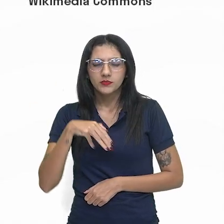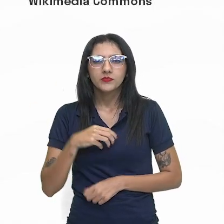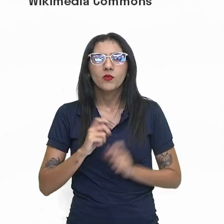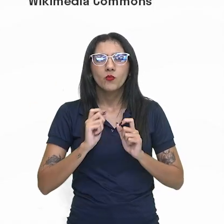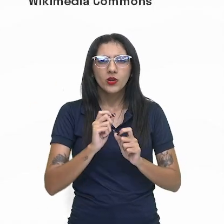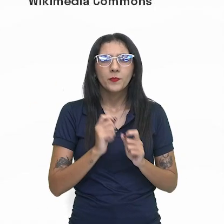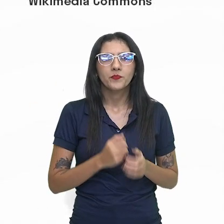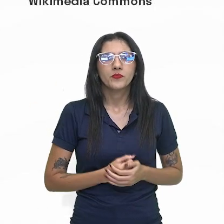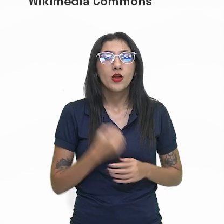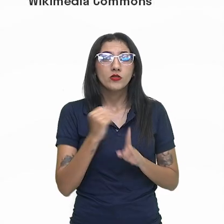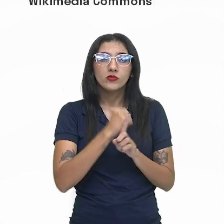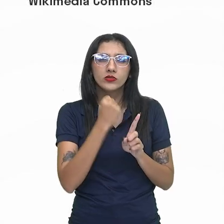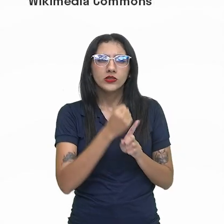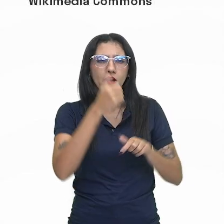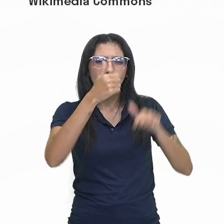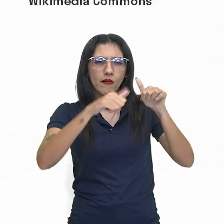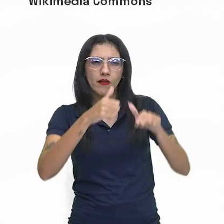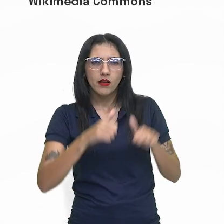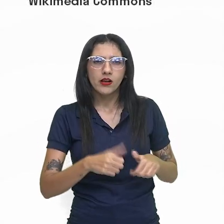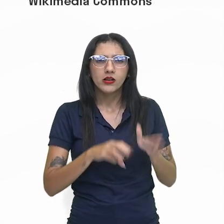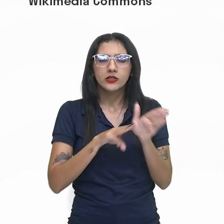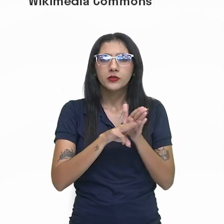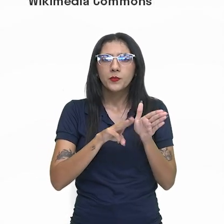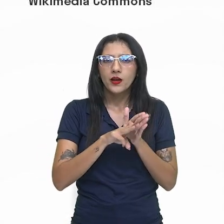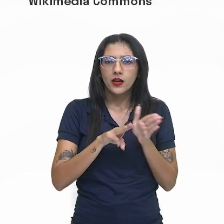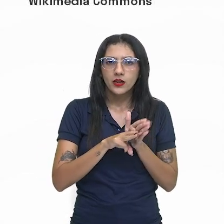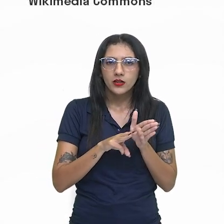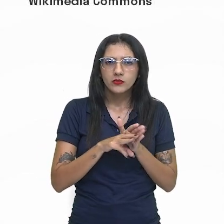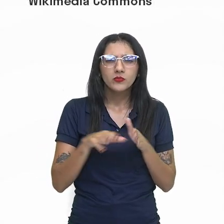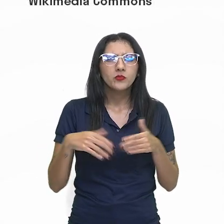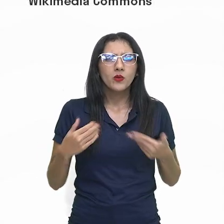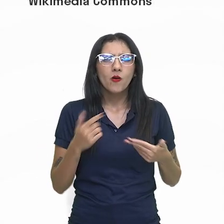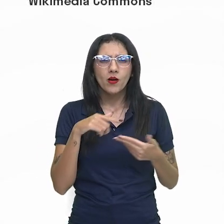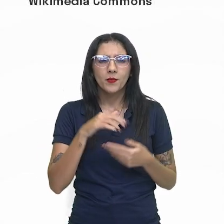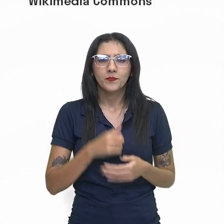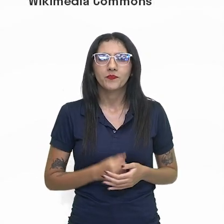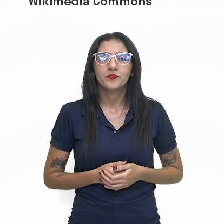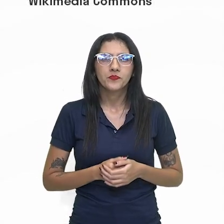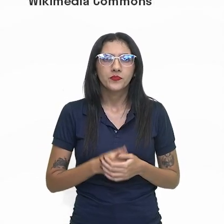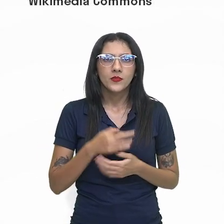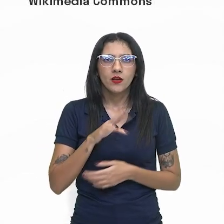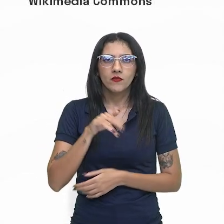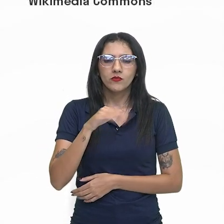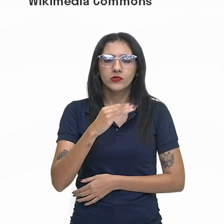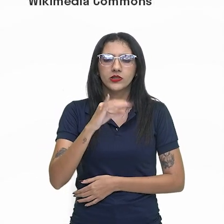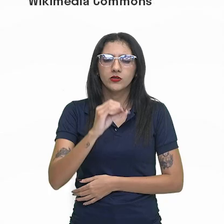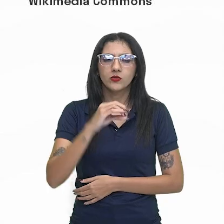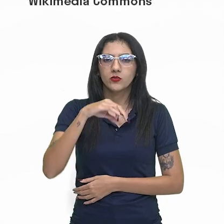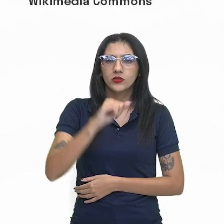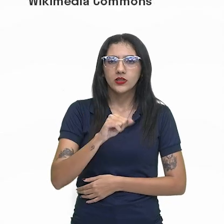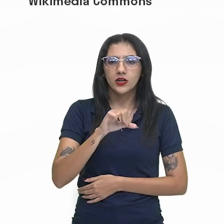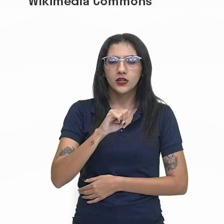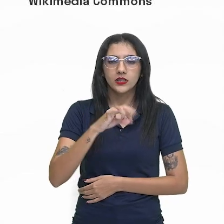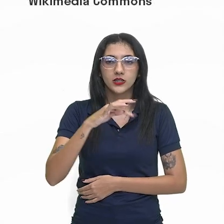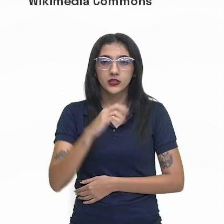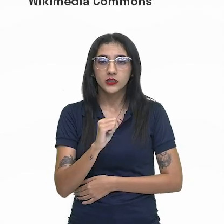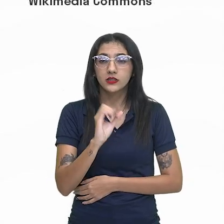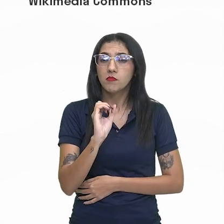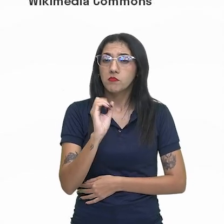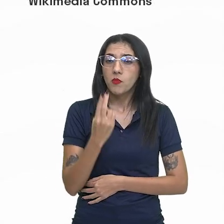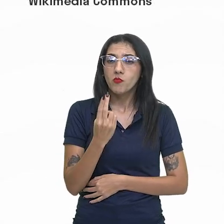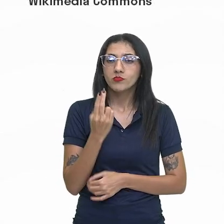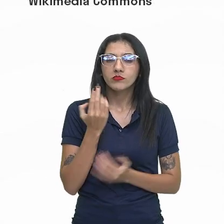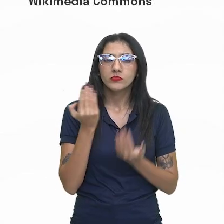realidade social com Émile Durkheim. Então, o método funcionalista ou compreensivo é o método que